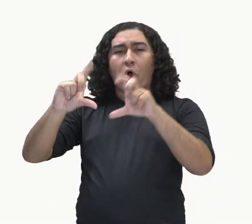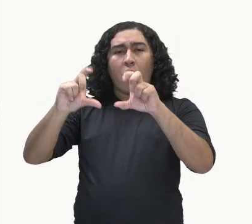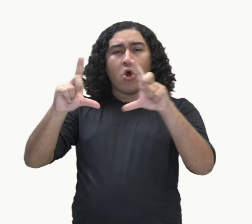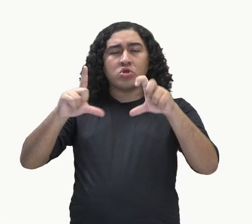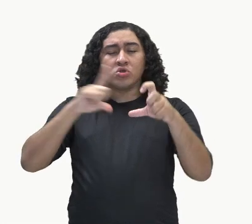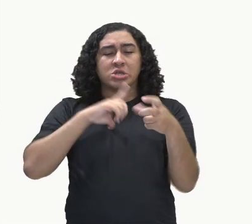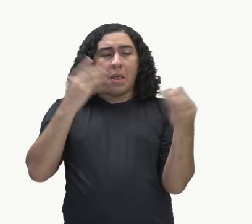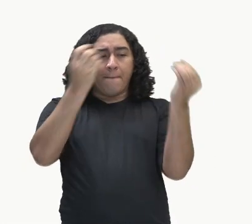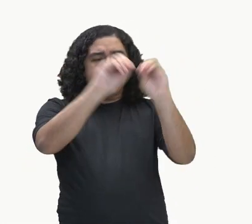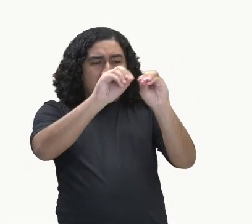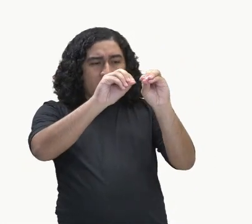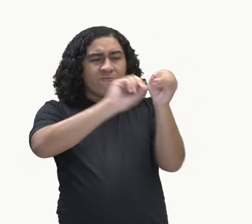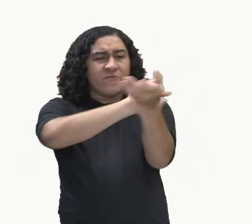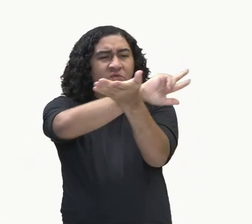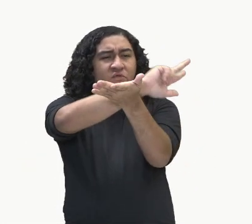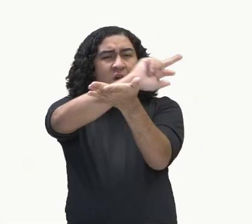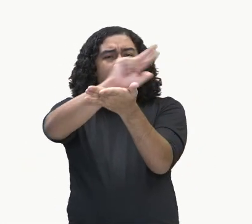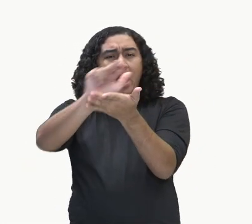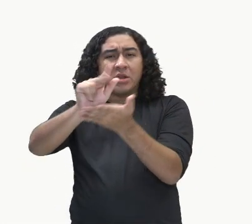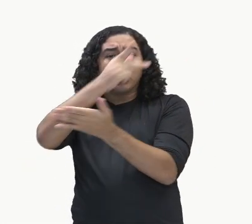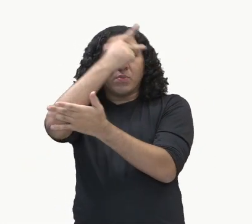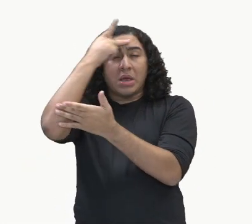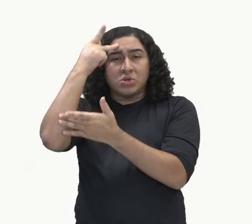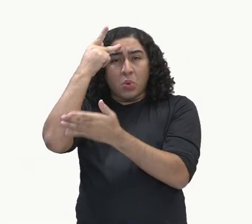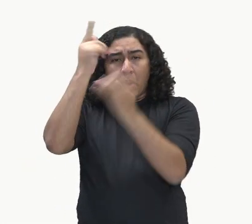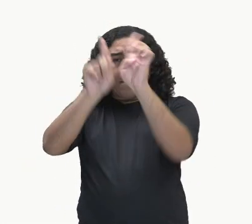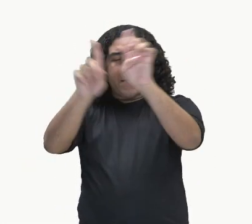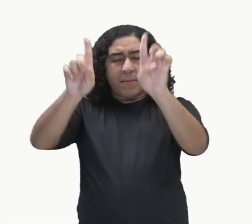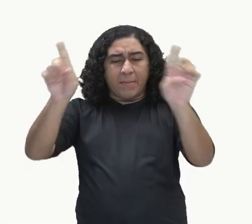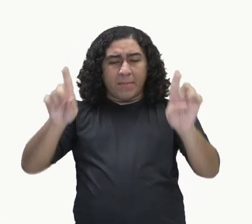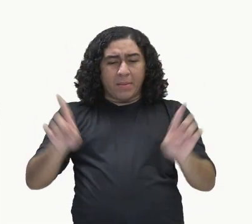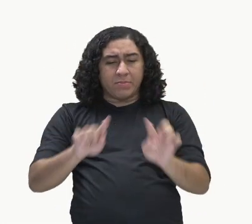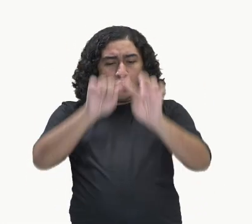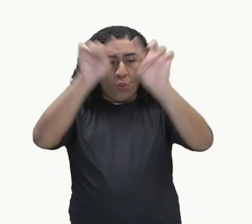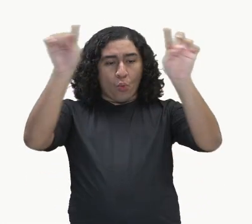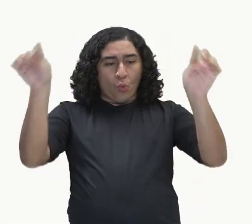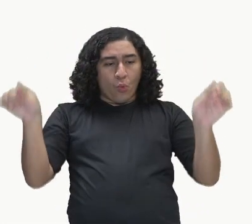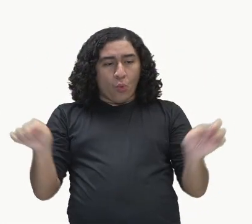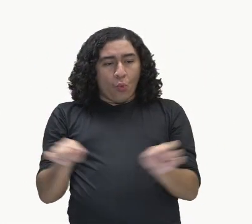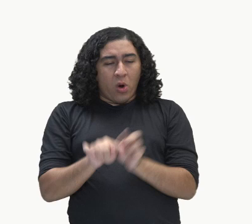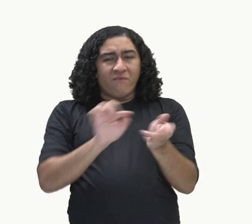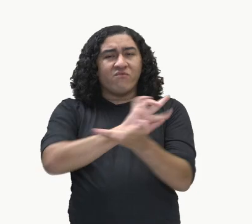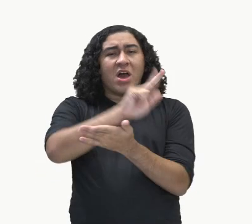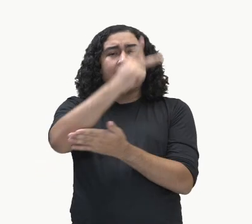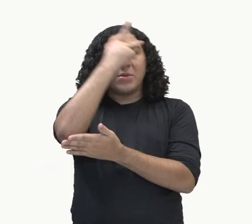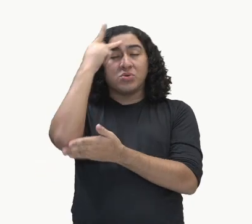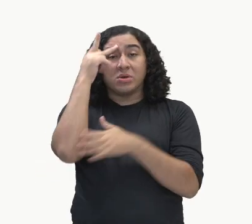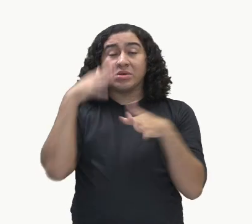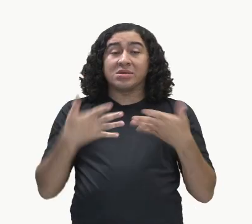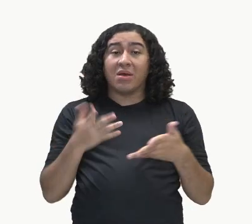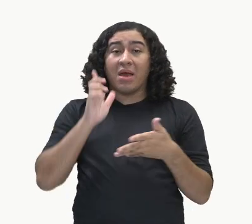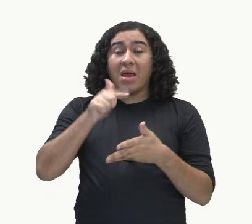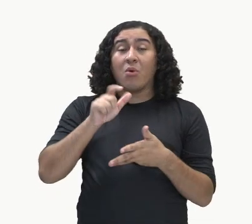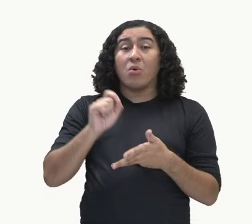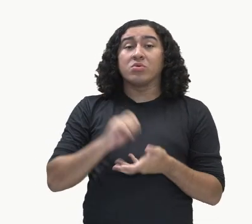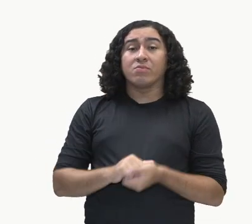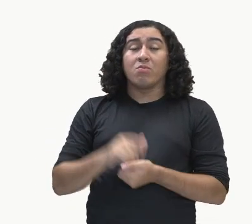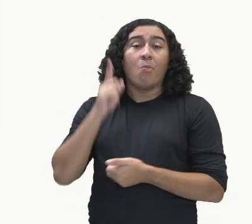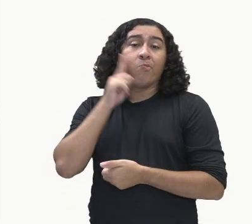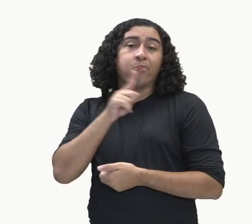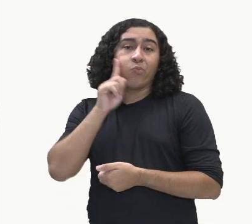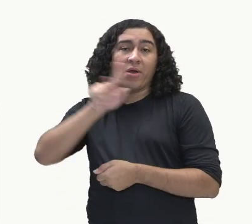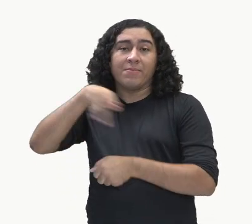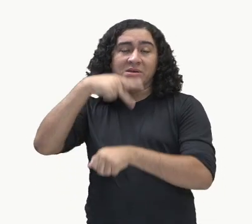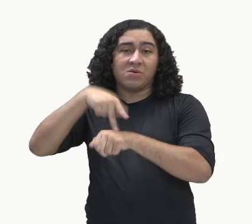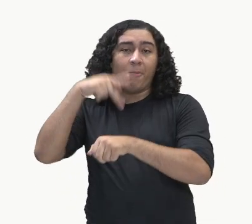do rosto de variadas pessoas ali. Então, esse mapa, né, é um recorte lá dos Estados Unidos,